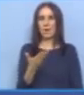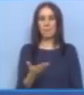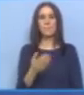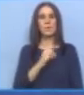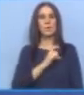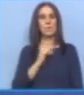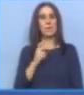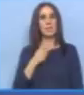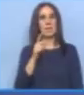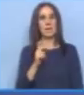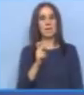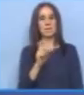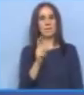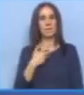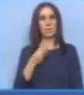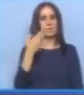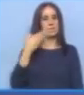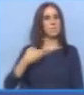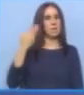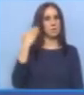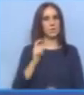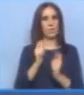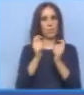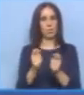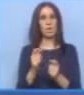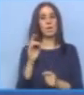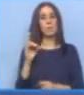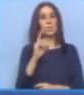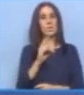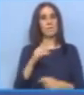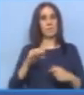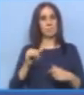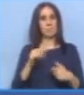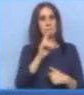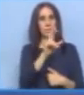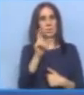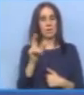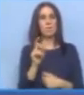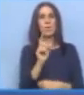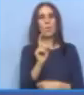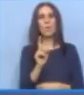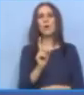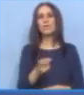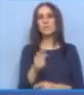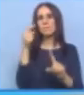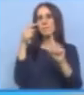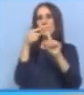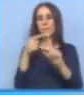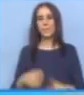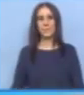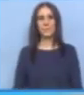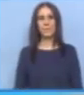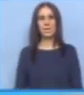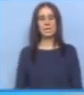André Azevedo foi ordenado há algumas semanas, é missionário na Bolívia. A que missão foi enviado? Fui destinado